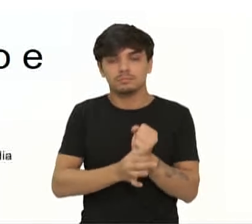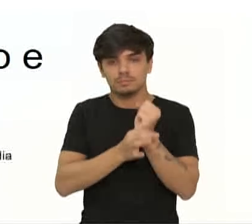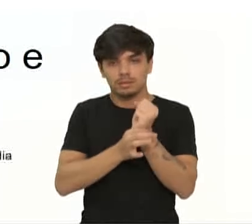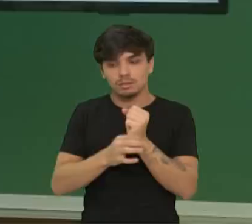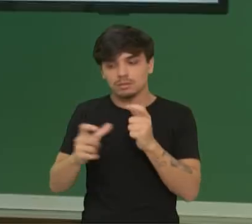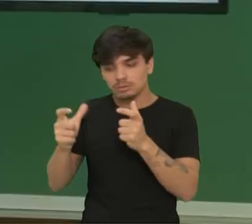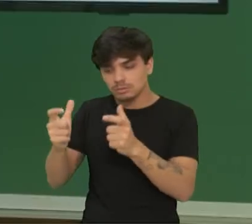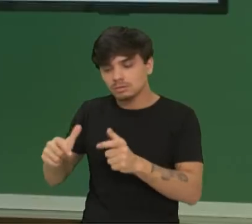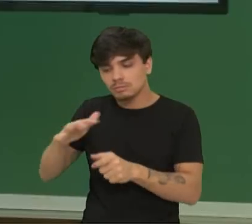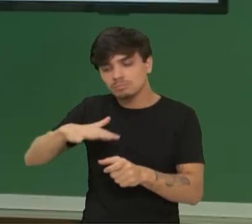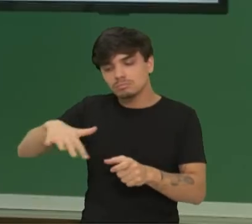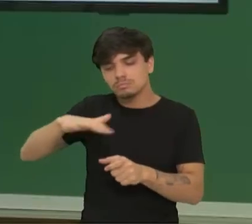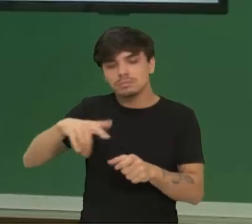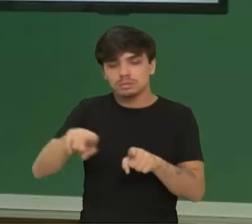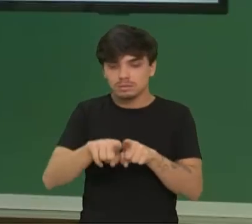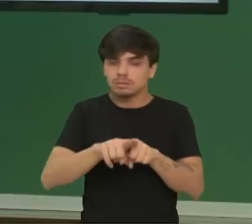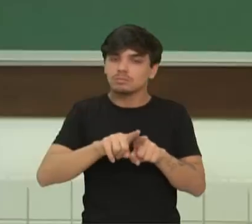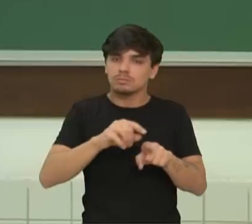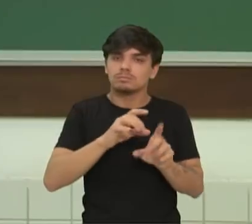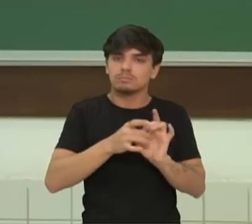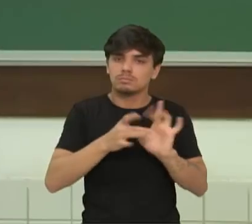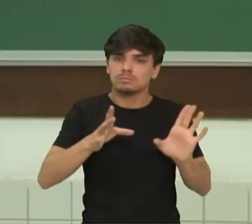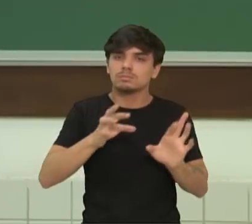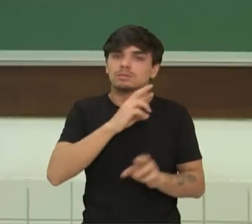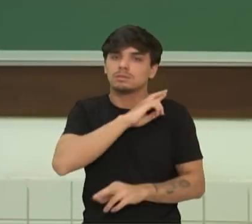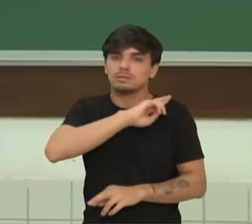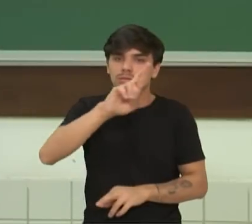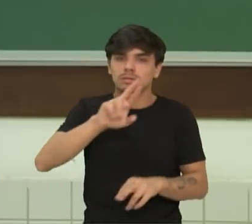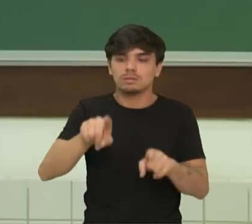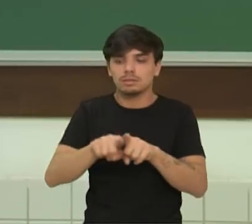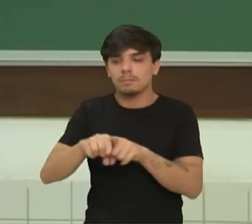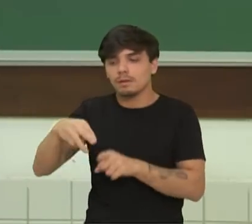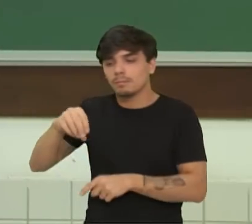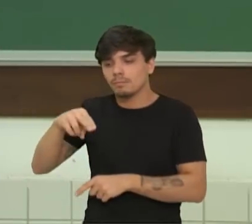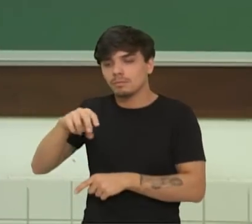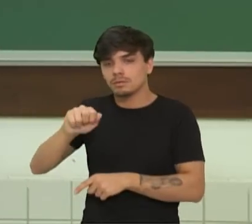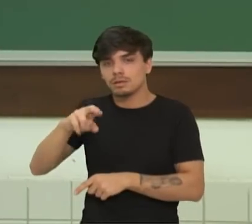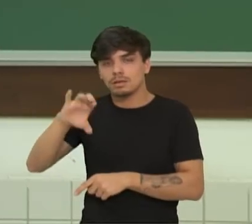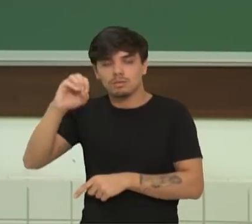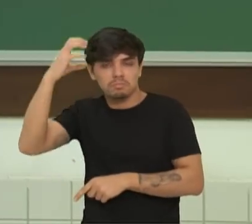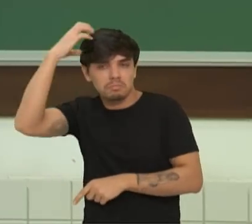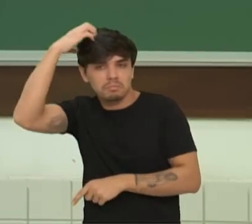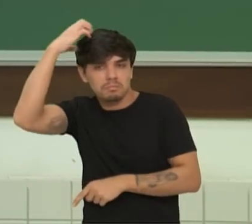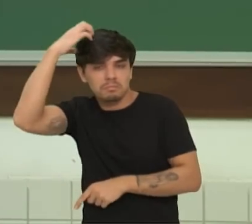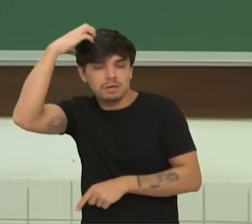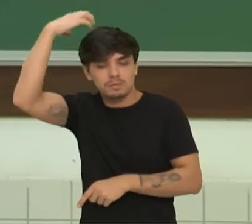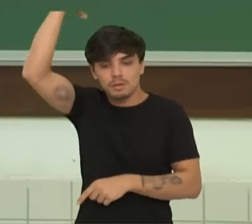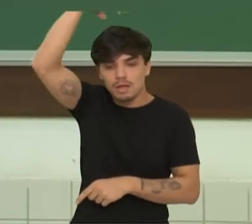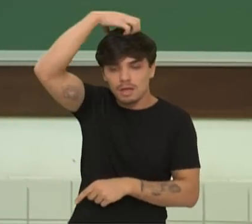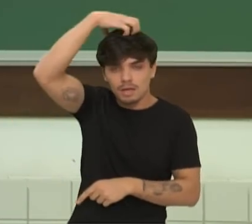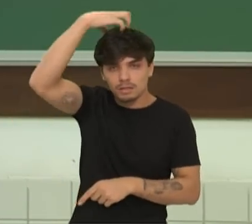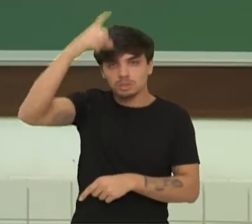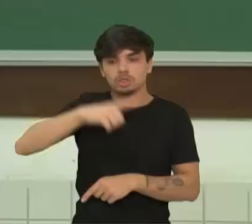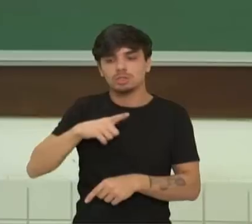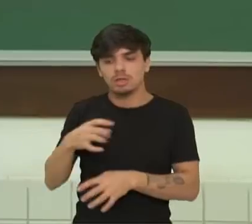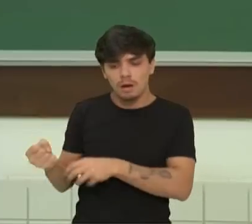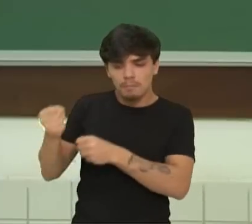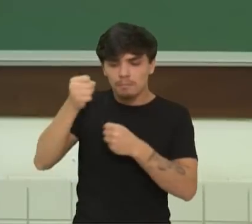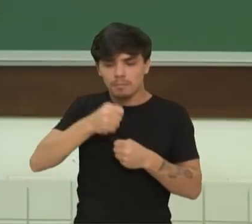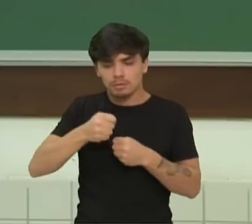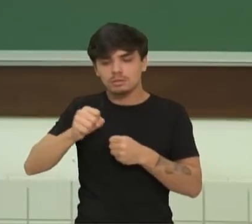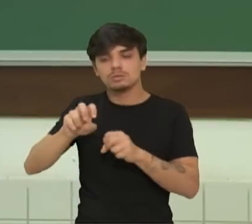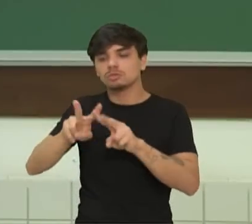territórios. Então, você tinha liberdade religiosa e também a monarquia, o príncipe, o rei, ele tinha total poder sobre